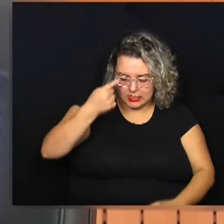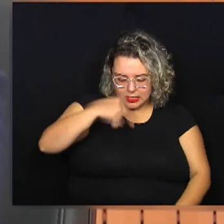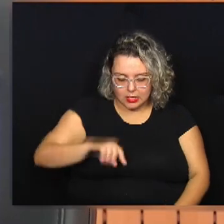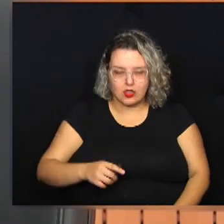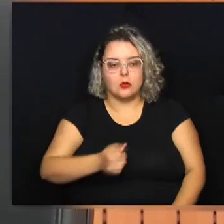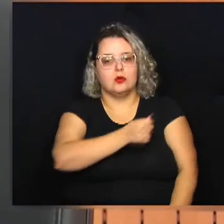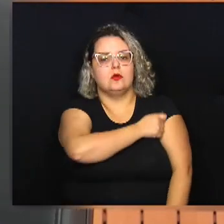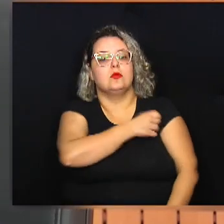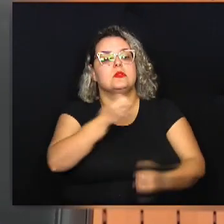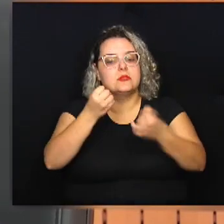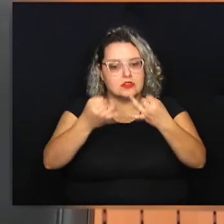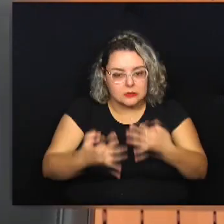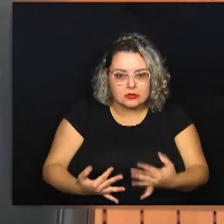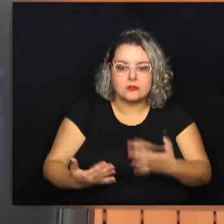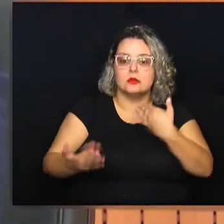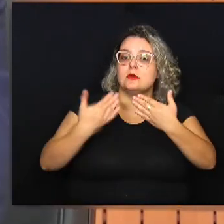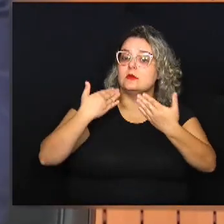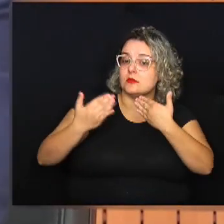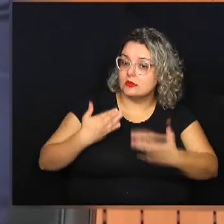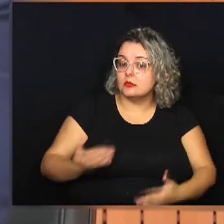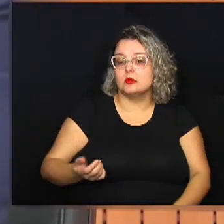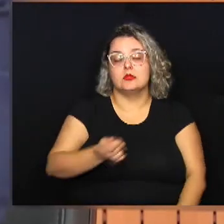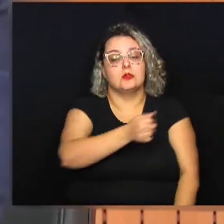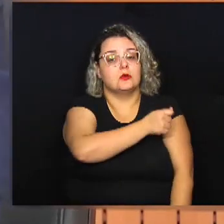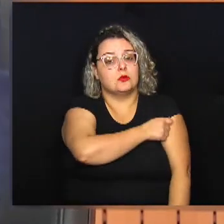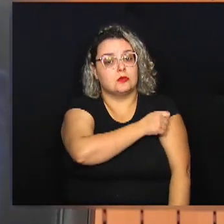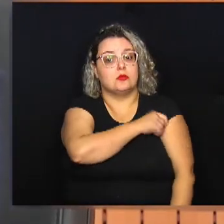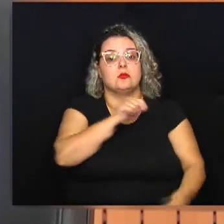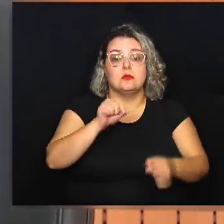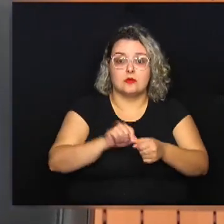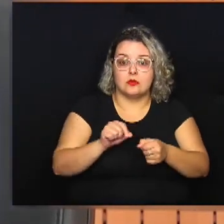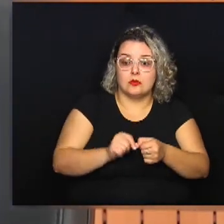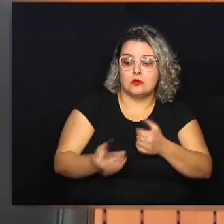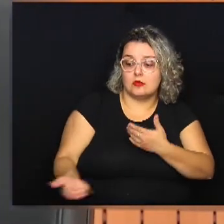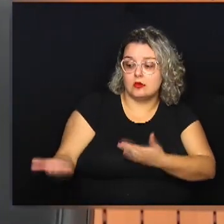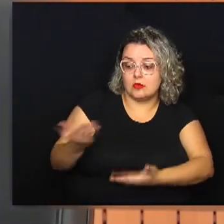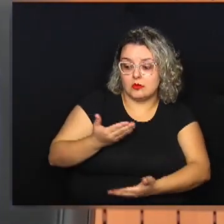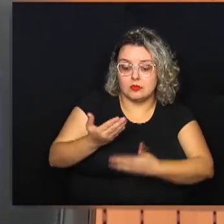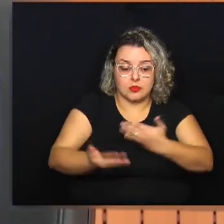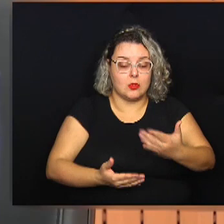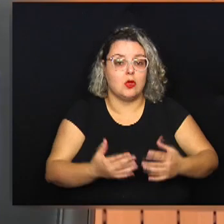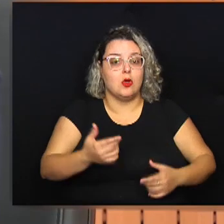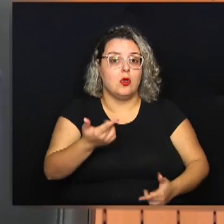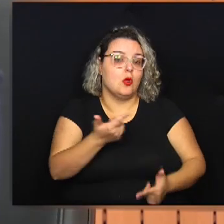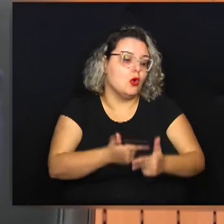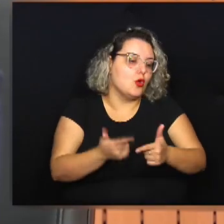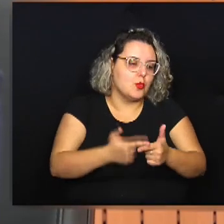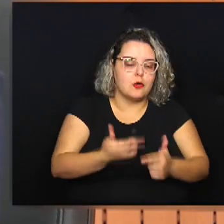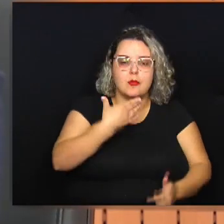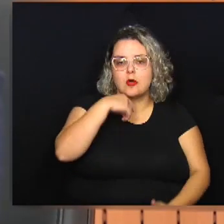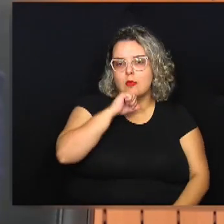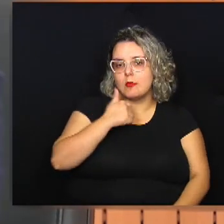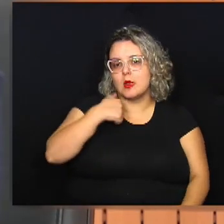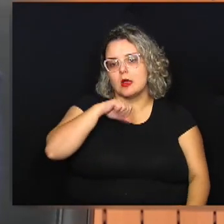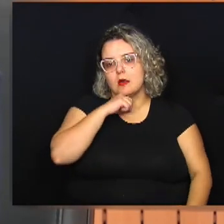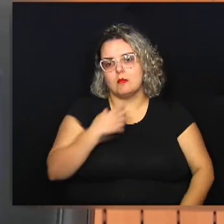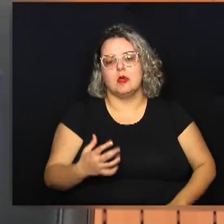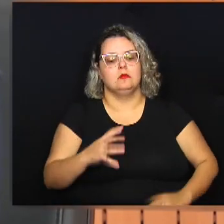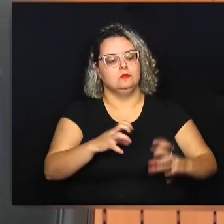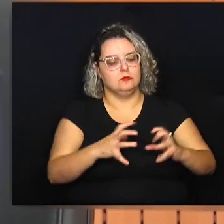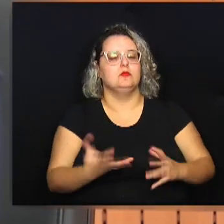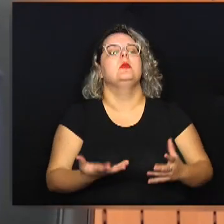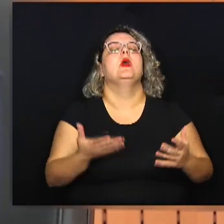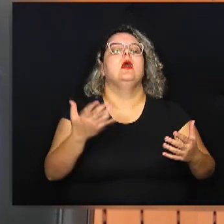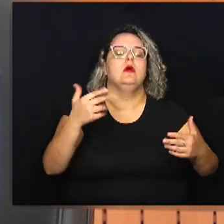orientar esses alunos, vão conversar com esses alunos, vão fazer mediação de conflitos com os pais, se necessário forem, mas dentro de sala de